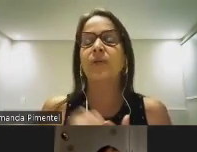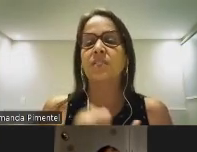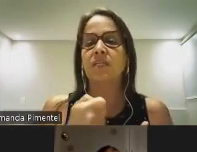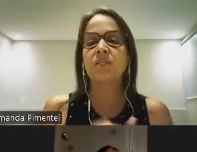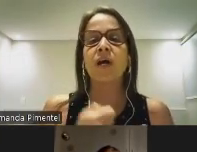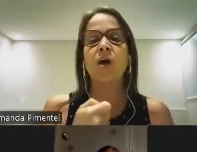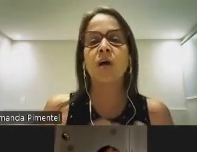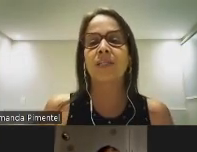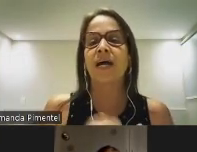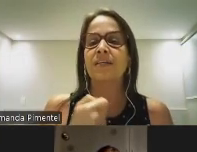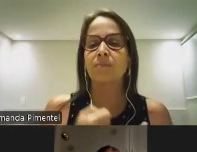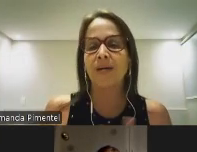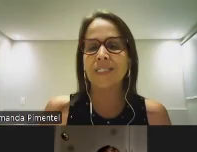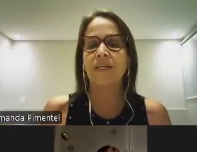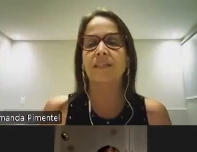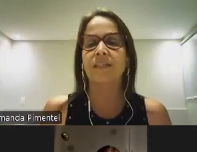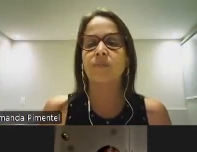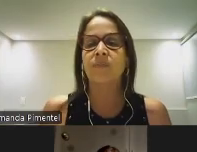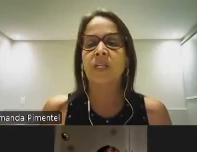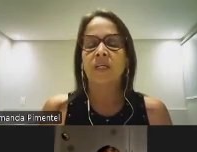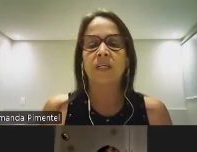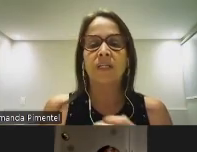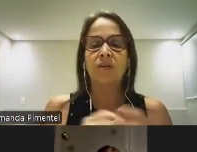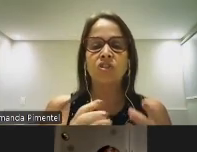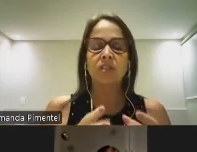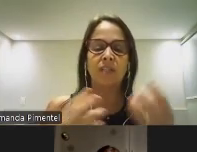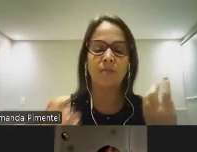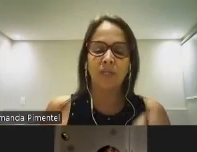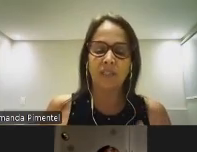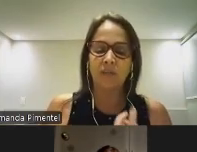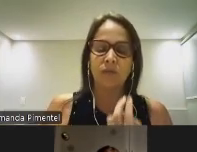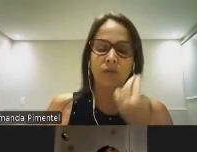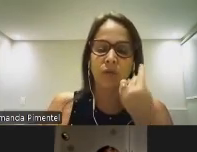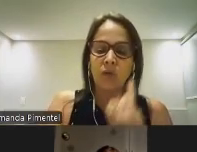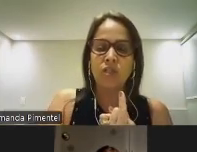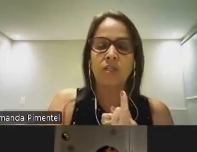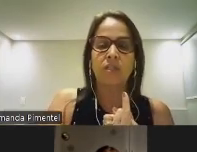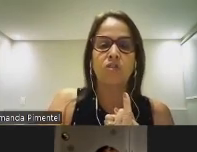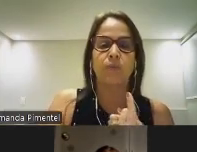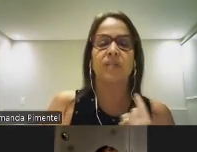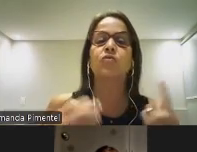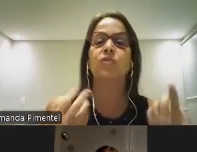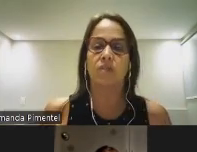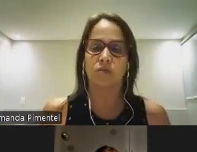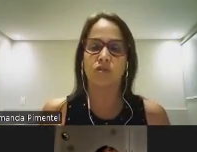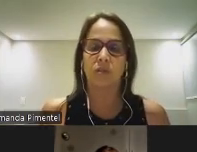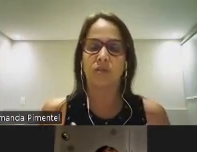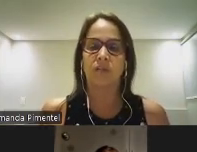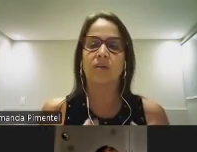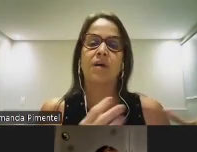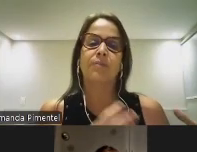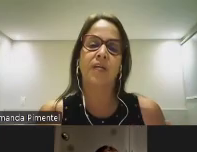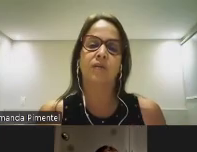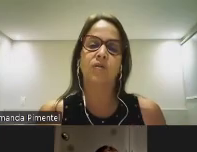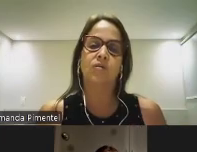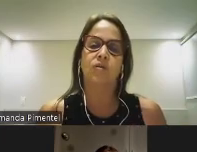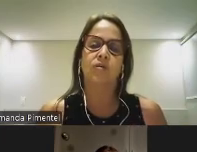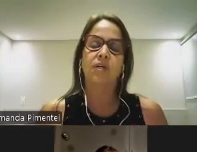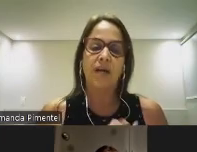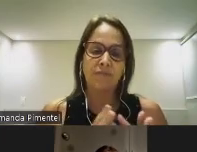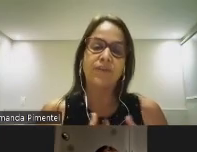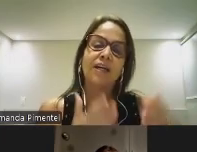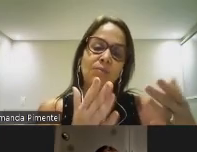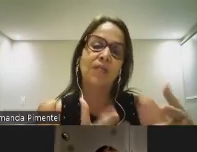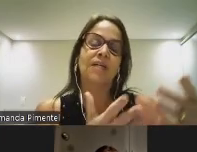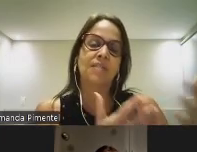reduzido, preciso acordar esse paciente. Então, a gente termina tendo dois grandes prejuízos, né, com a apneia do